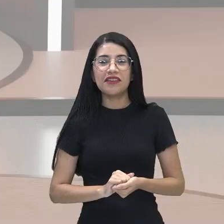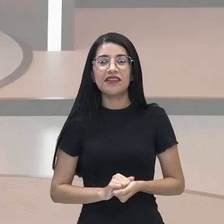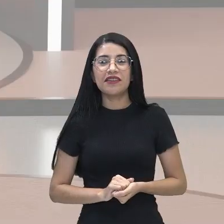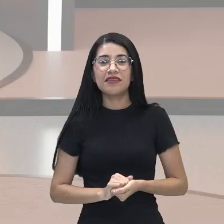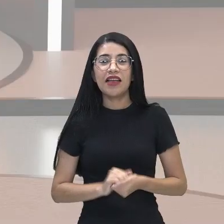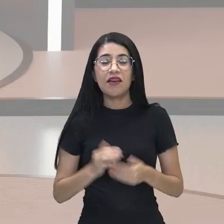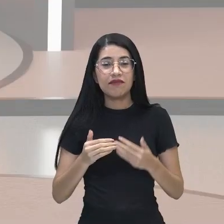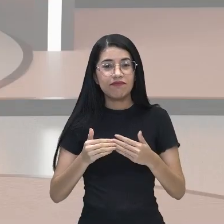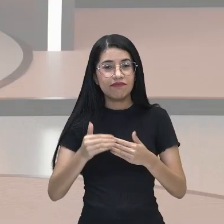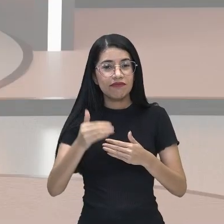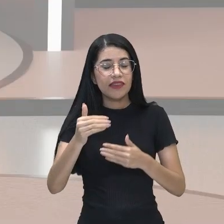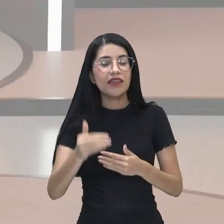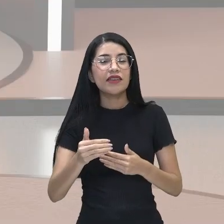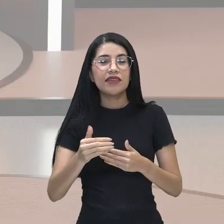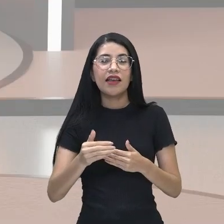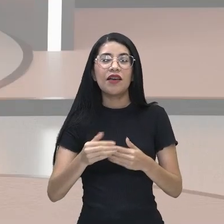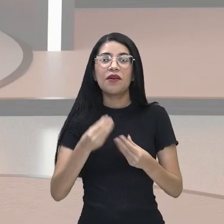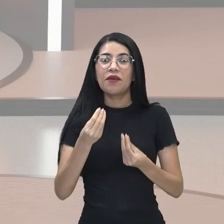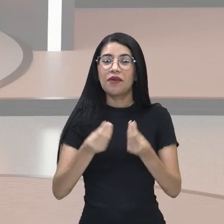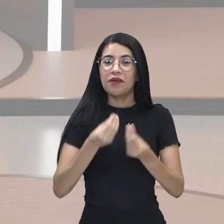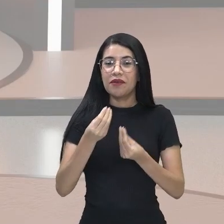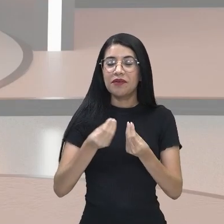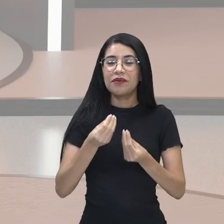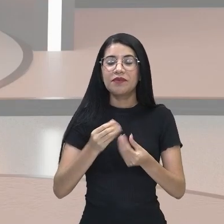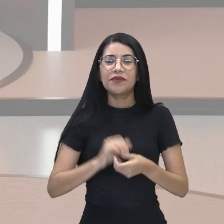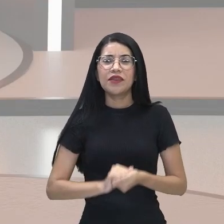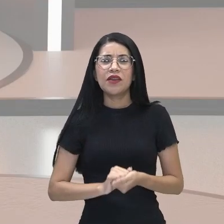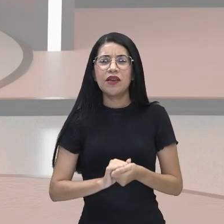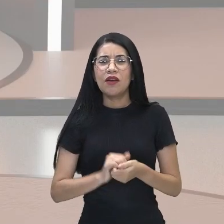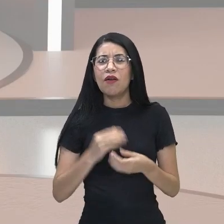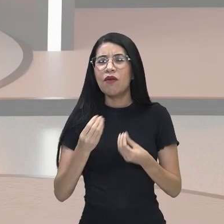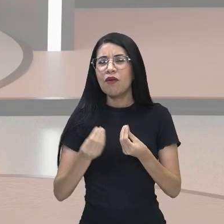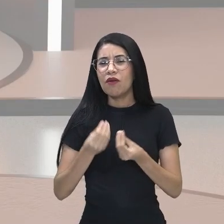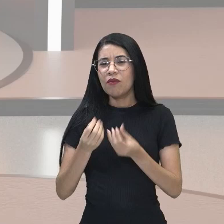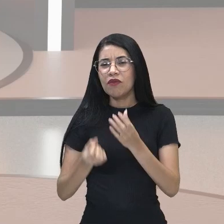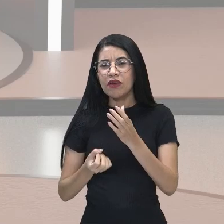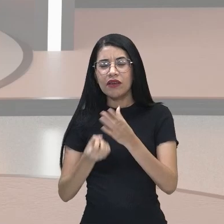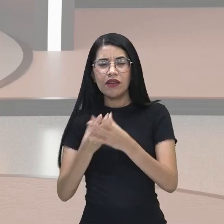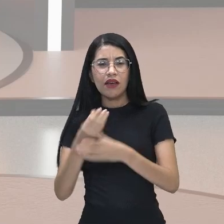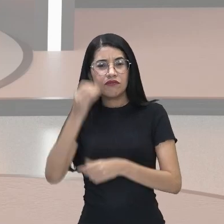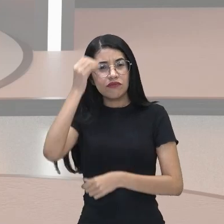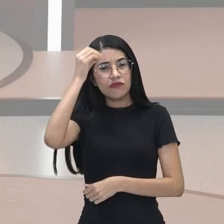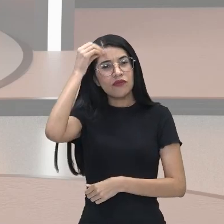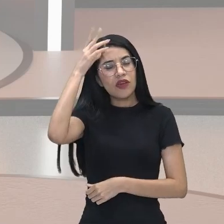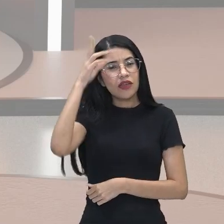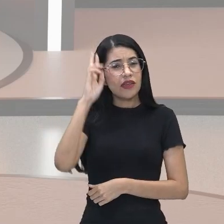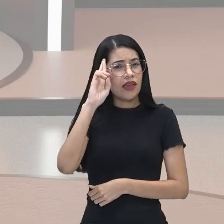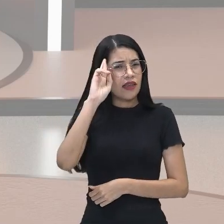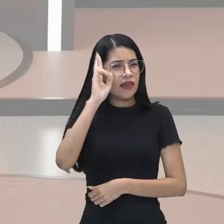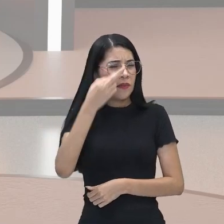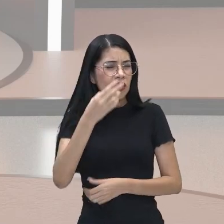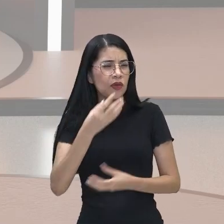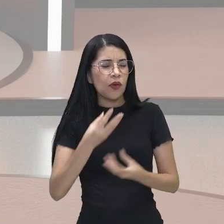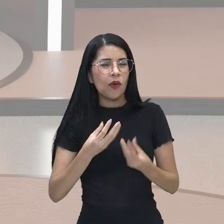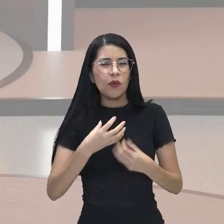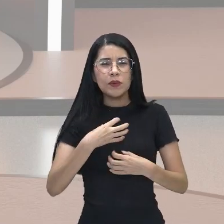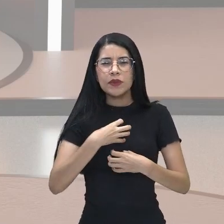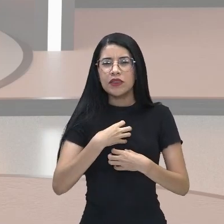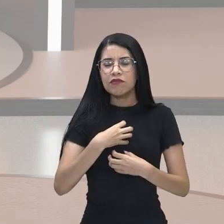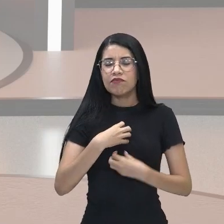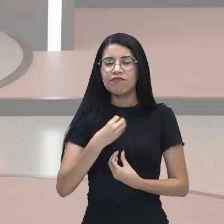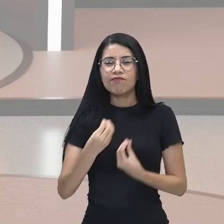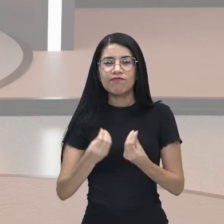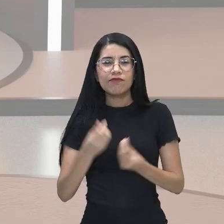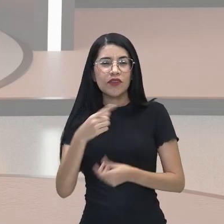nesse processo todo aí, tá? De onde vem o conhecimento? Razão ou sensação? O que vocês acham